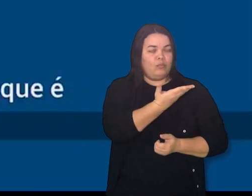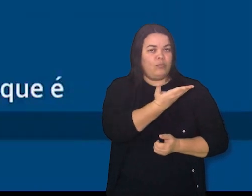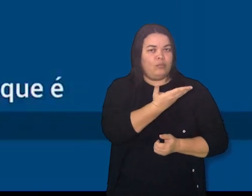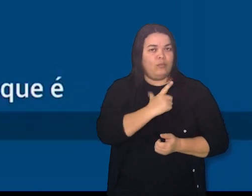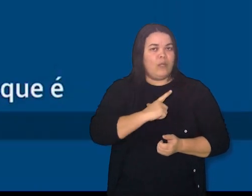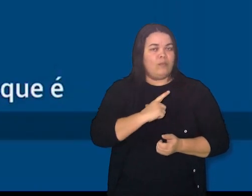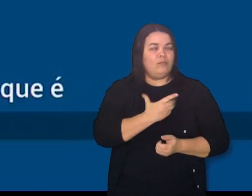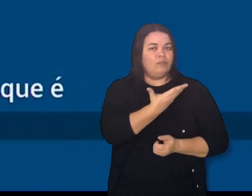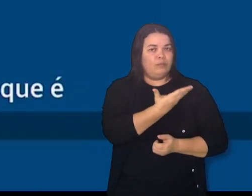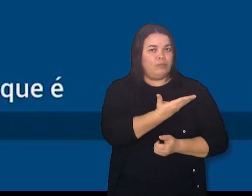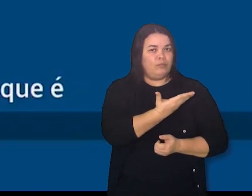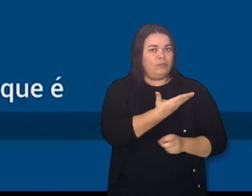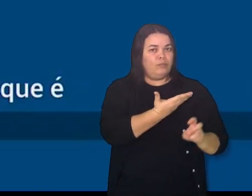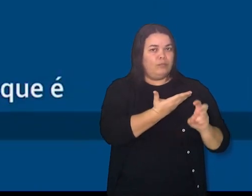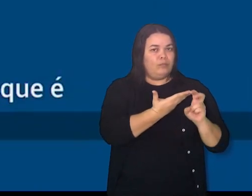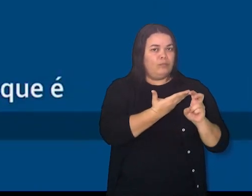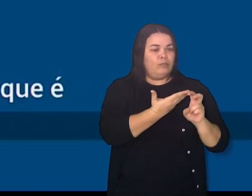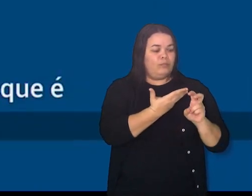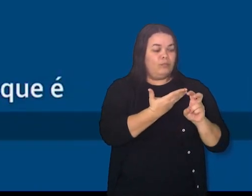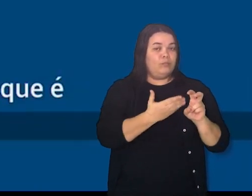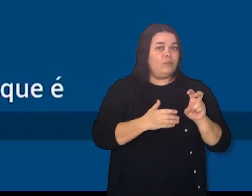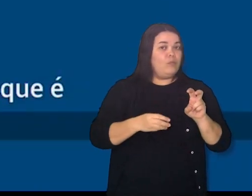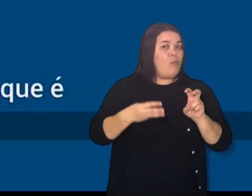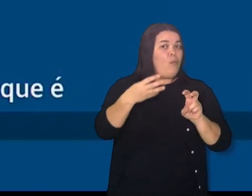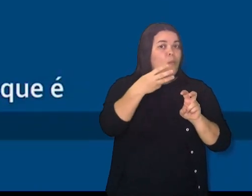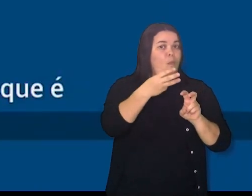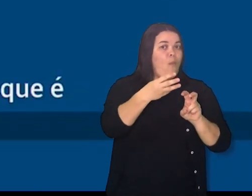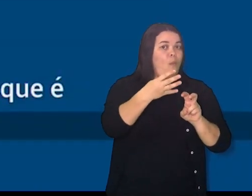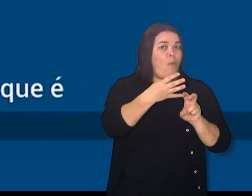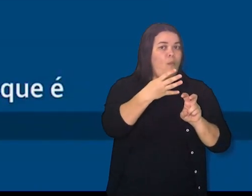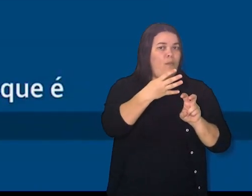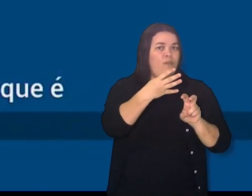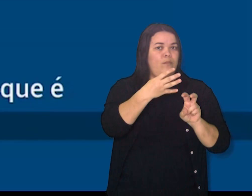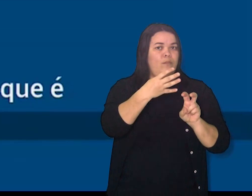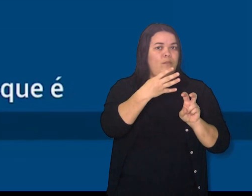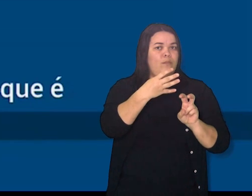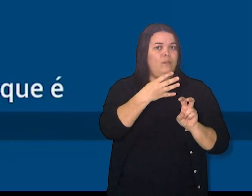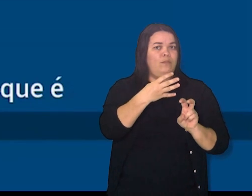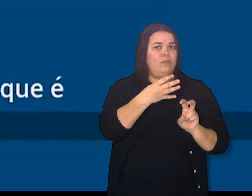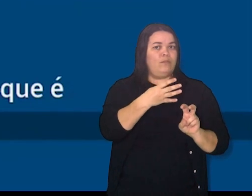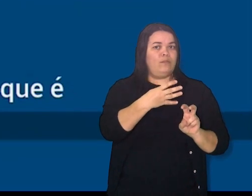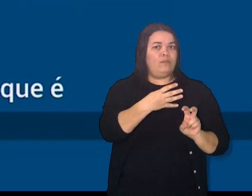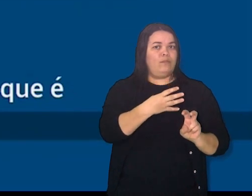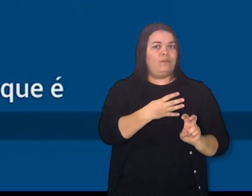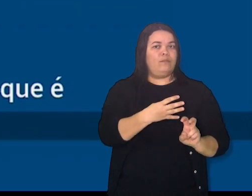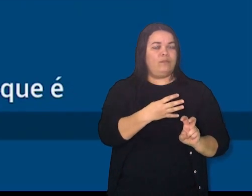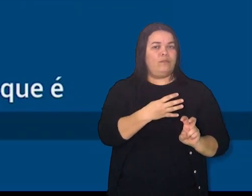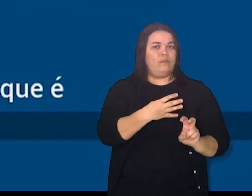Próximo exemplo aqui. Nós temos 5 à quarta.